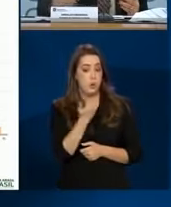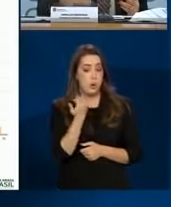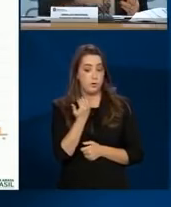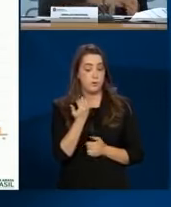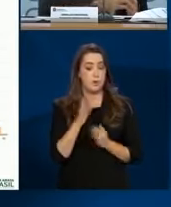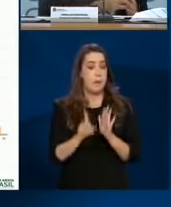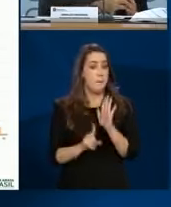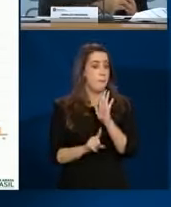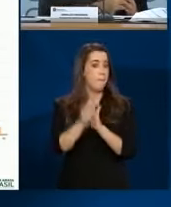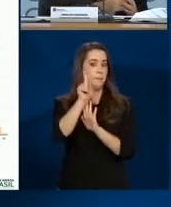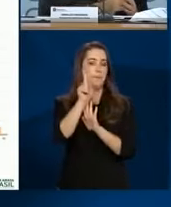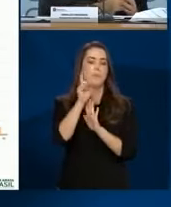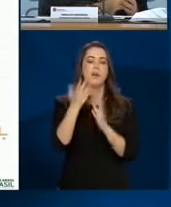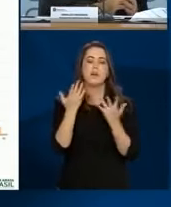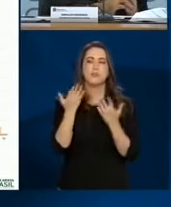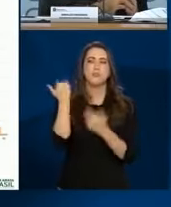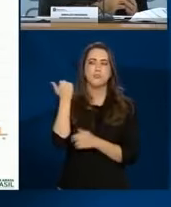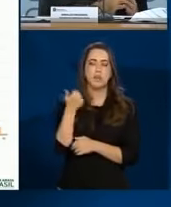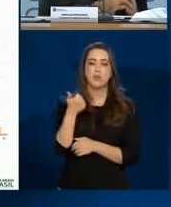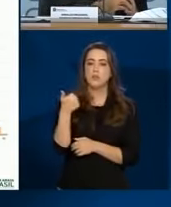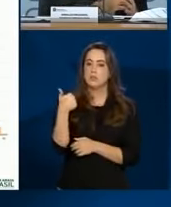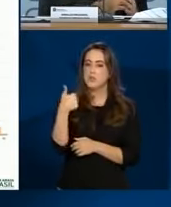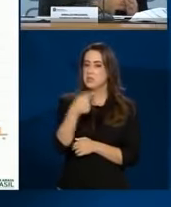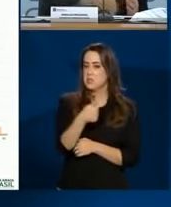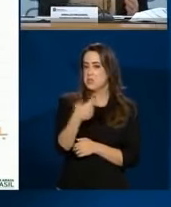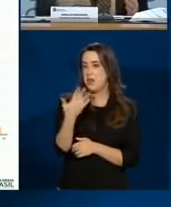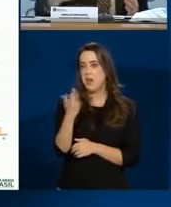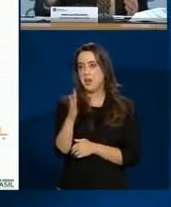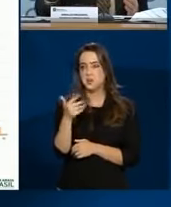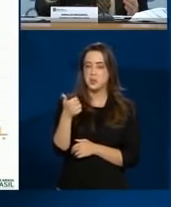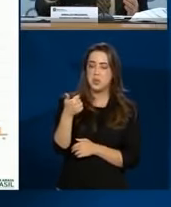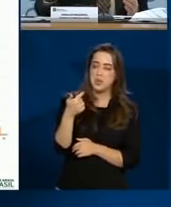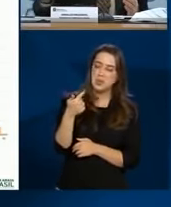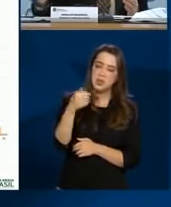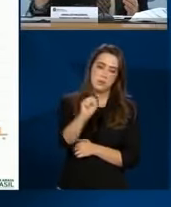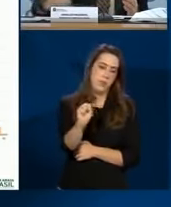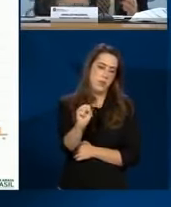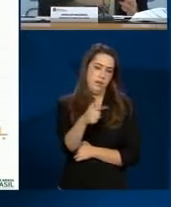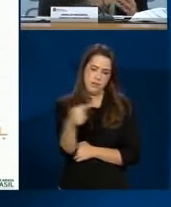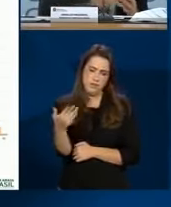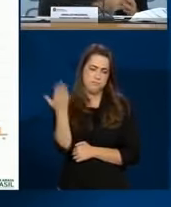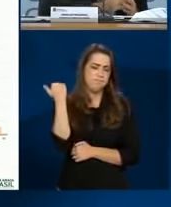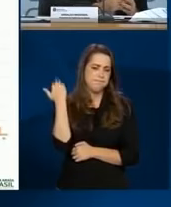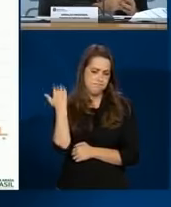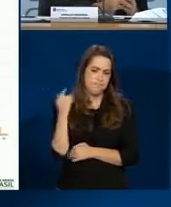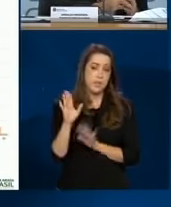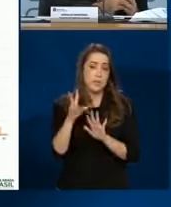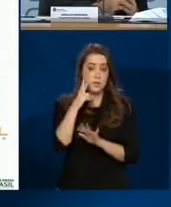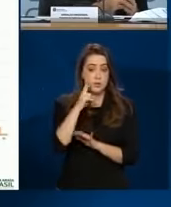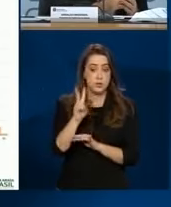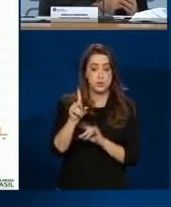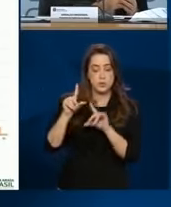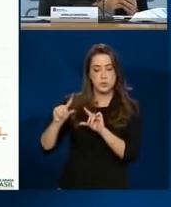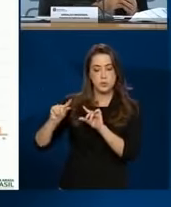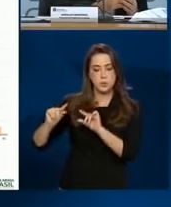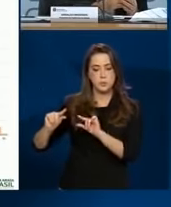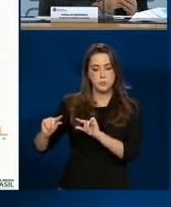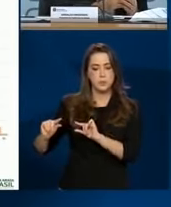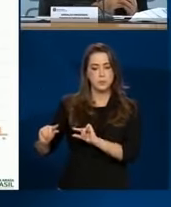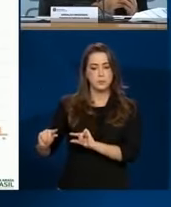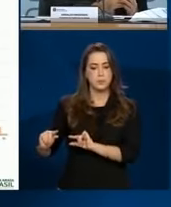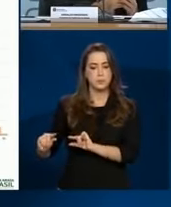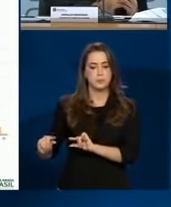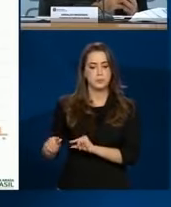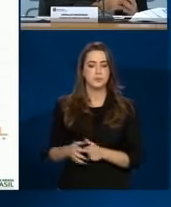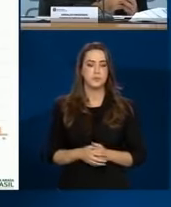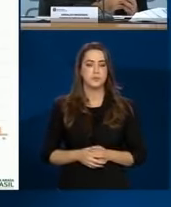17ª, 18ª, 19ª, 20ª semana, e que gradativamente esses óbitos por SRAG na região